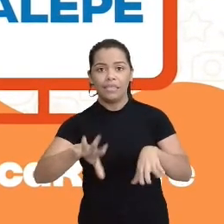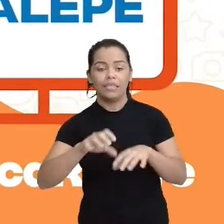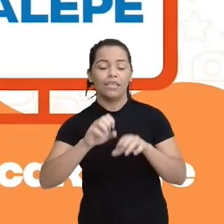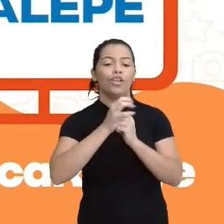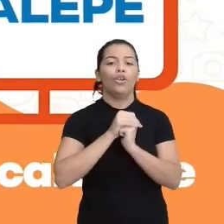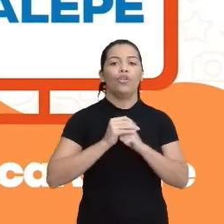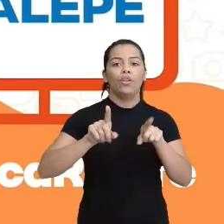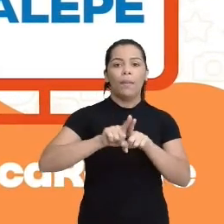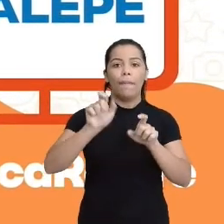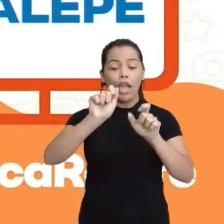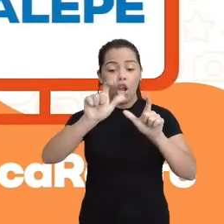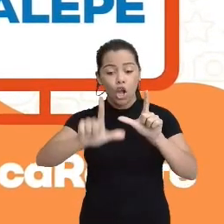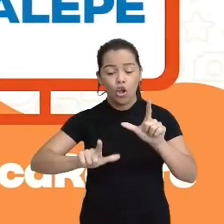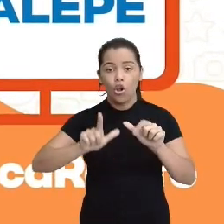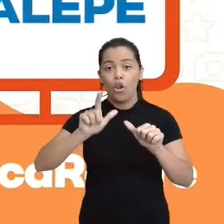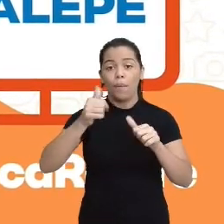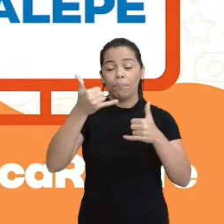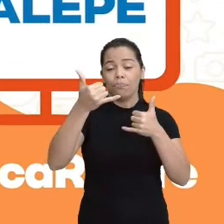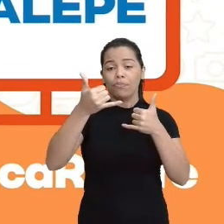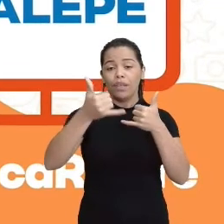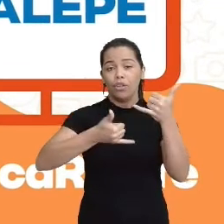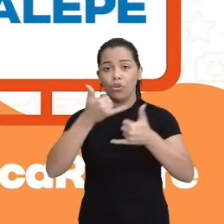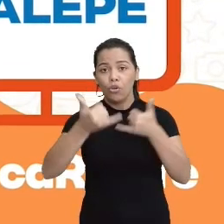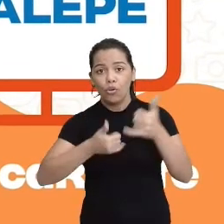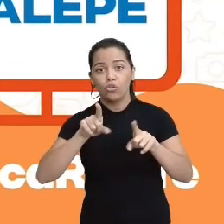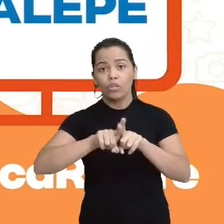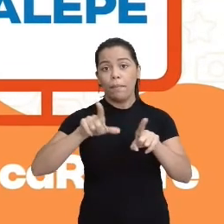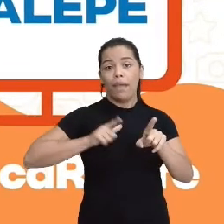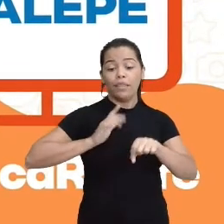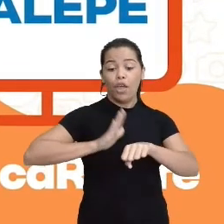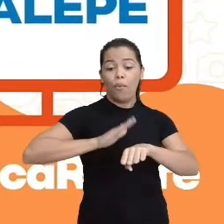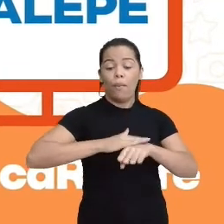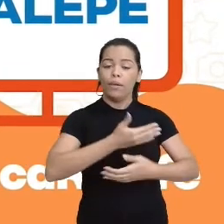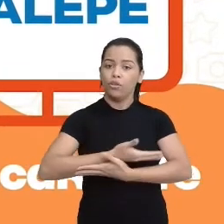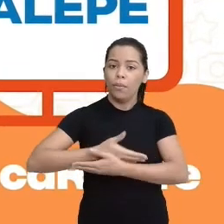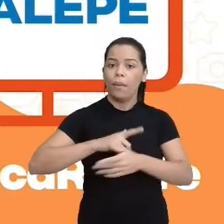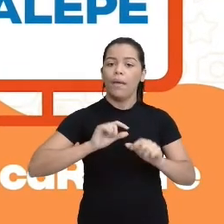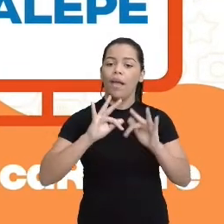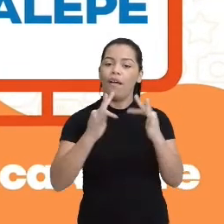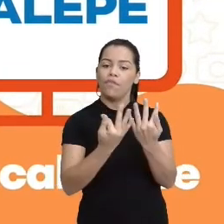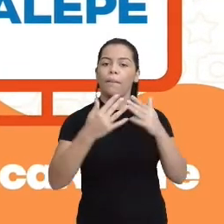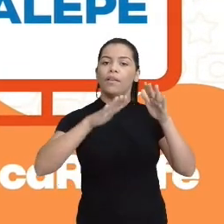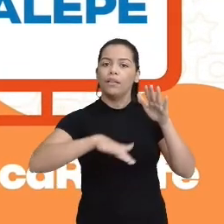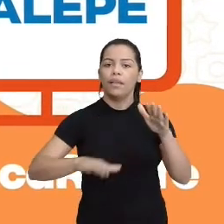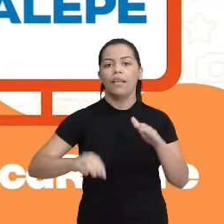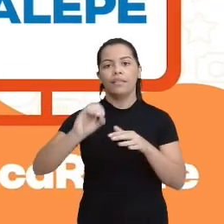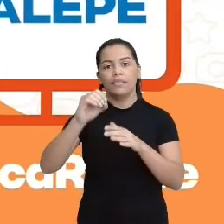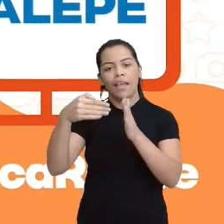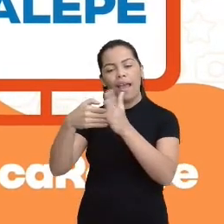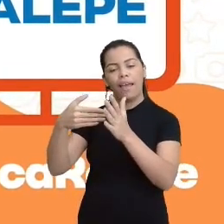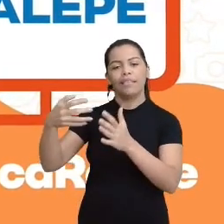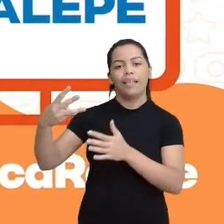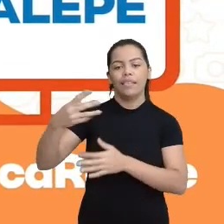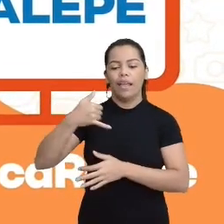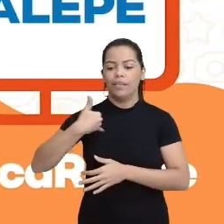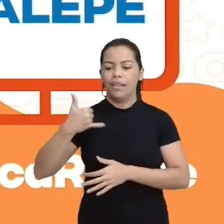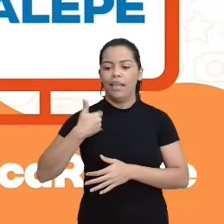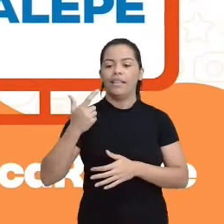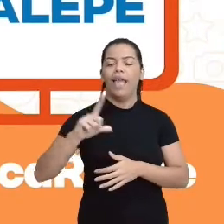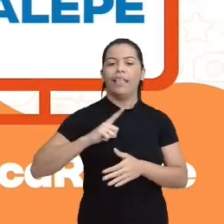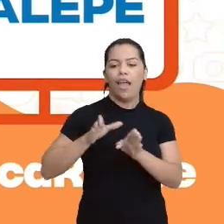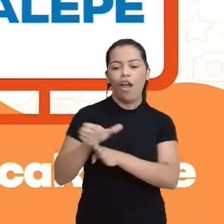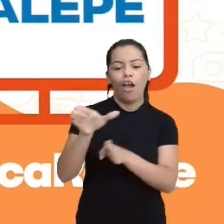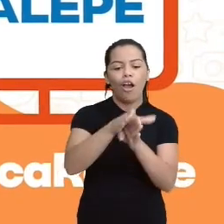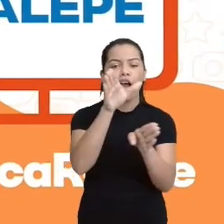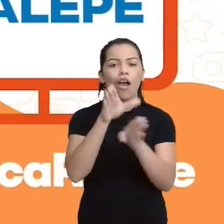e muito divertido. Também tem o Momento do Bebê, onde as famílias das crianças de 0 a 3 anos contam com orientações e